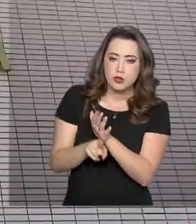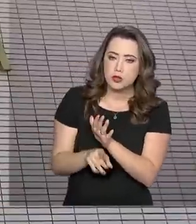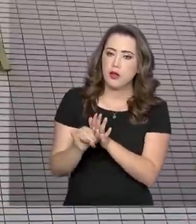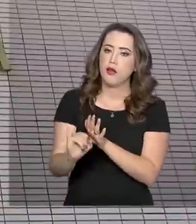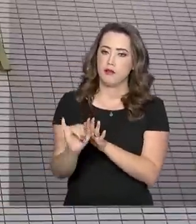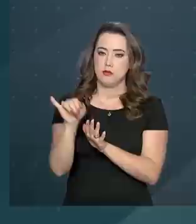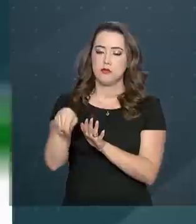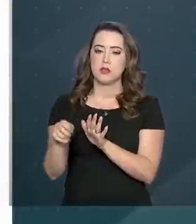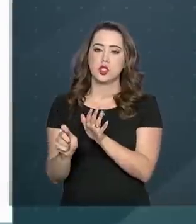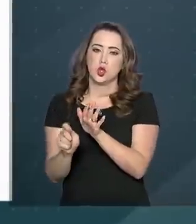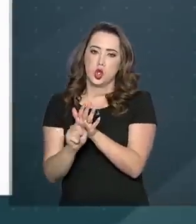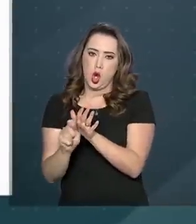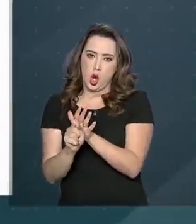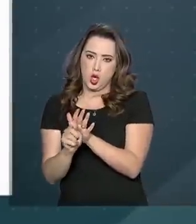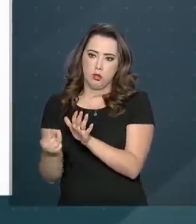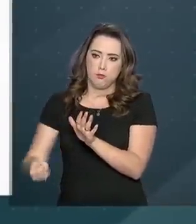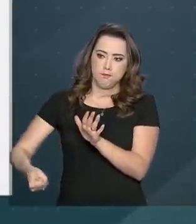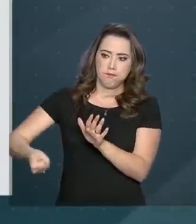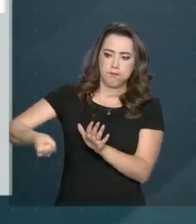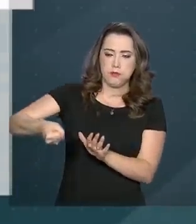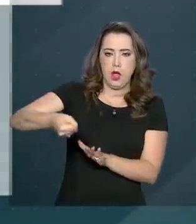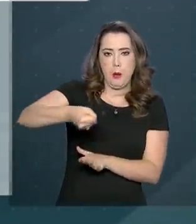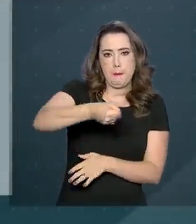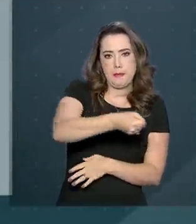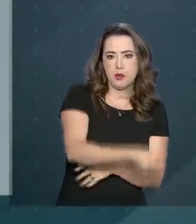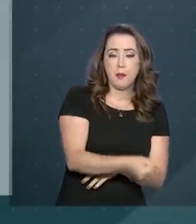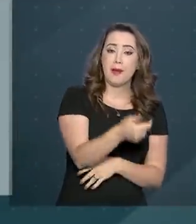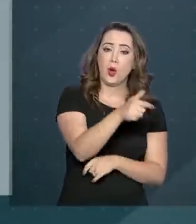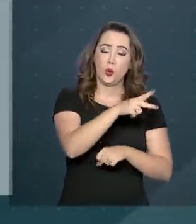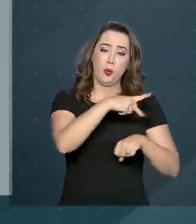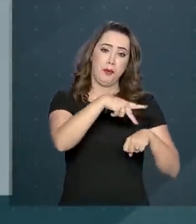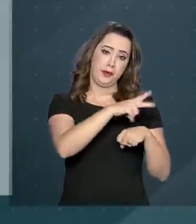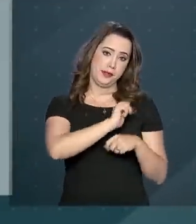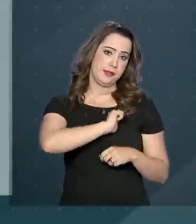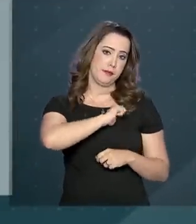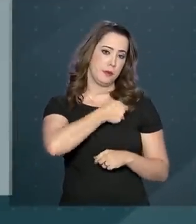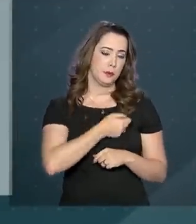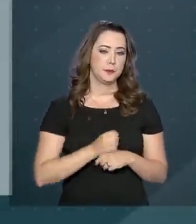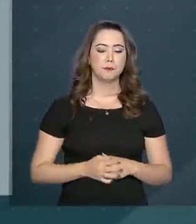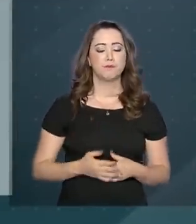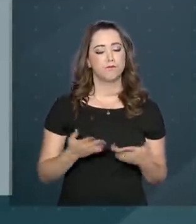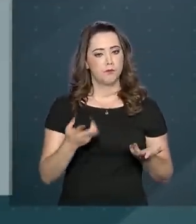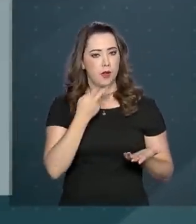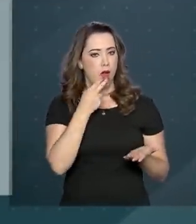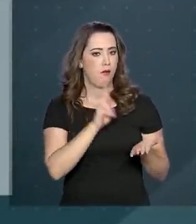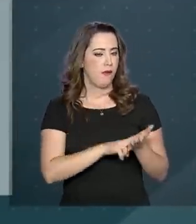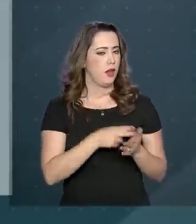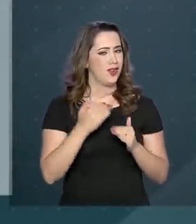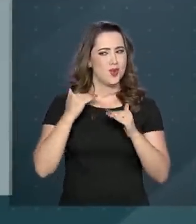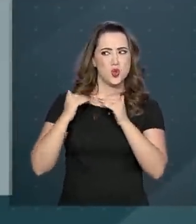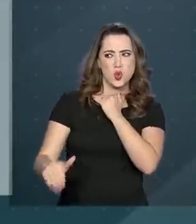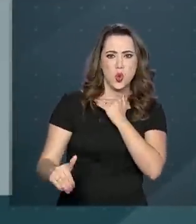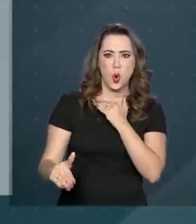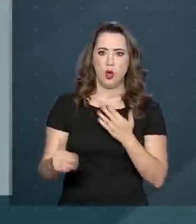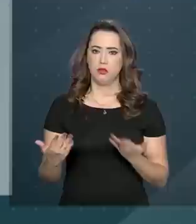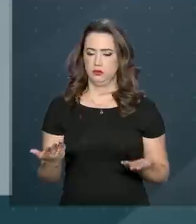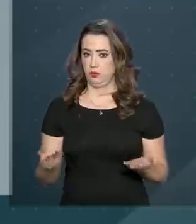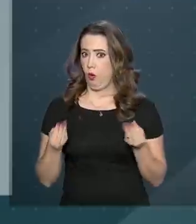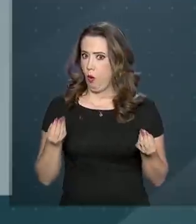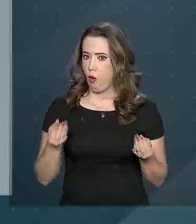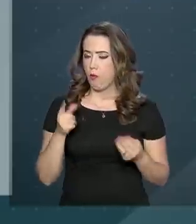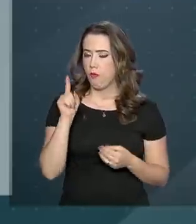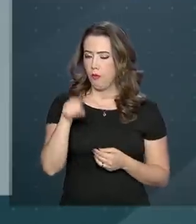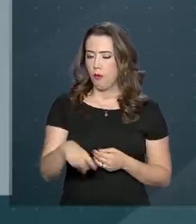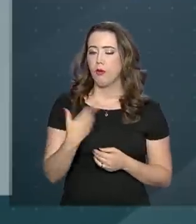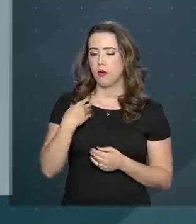policial militar. Por meio de nota, o Ministério e o Comando da Aeronáutica afirmaram que repudiam atos dessa natureza e que